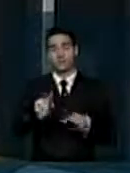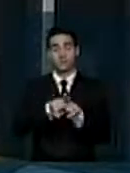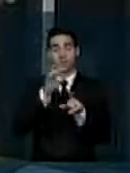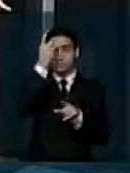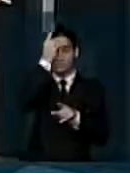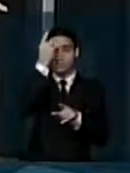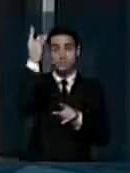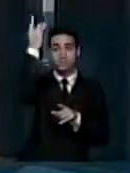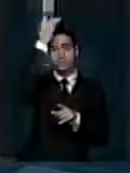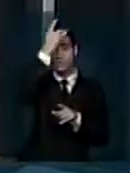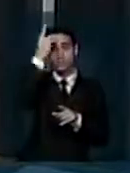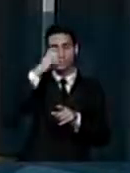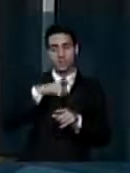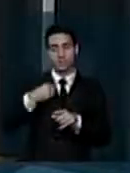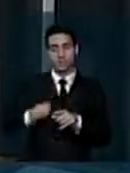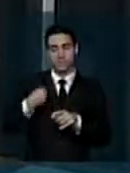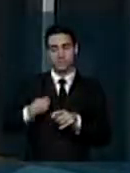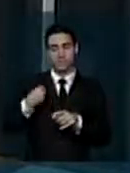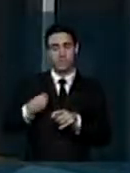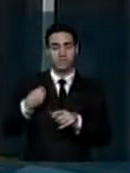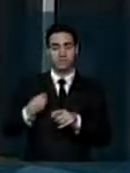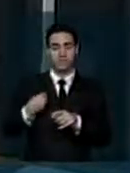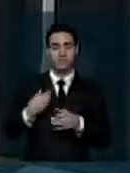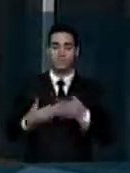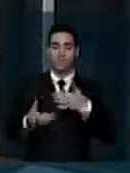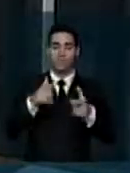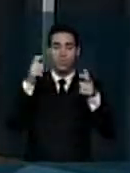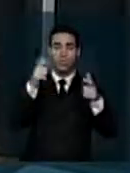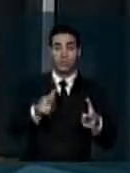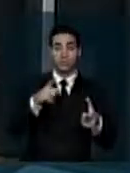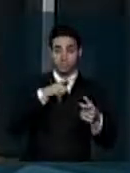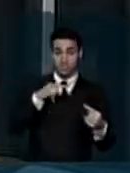está presente aonde se age